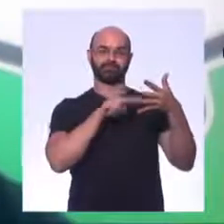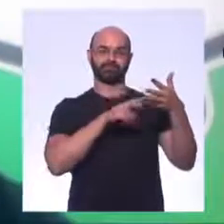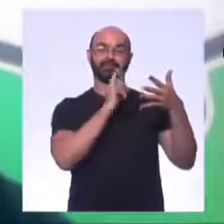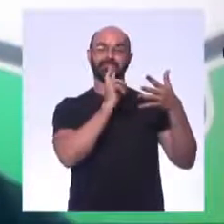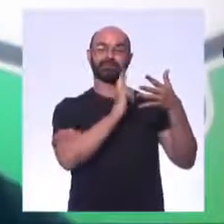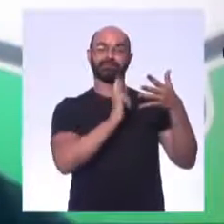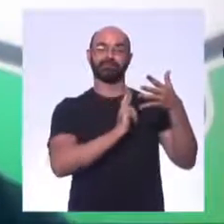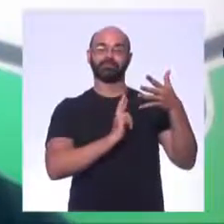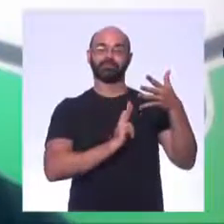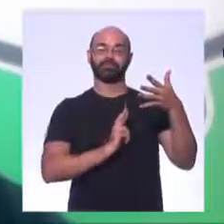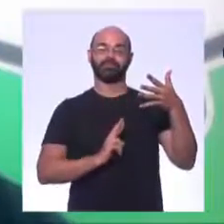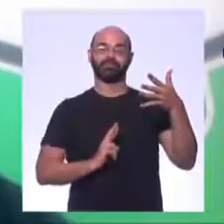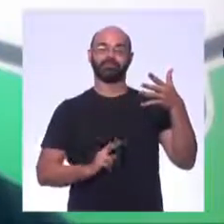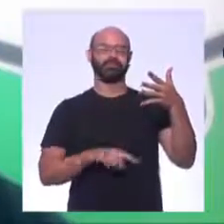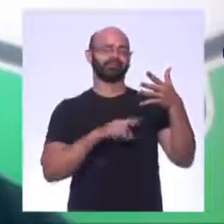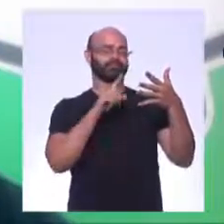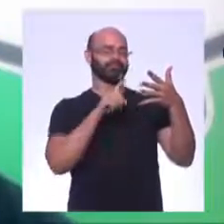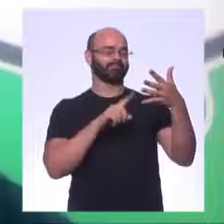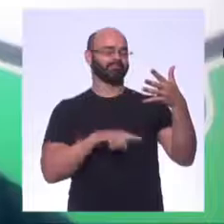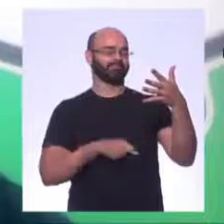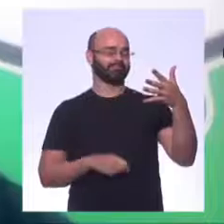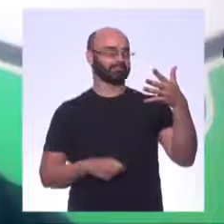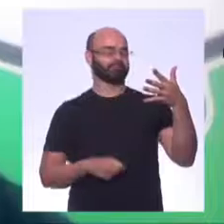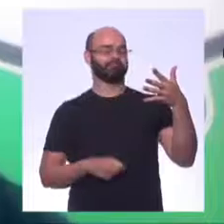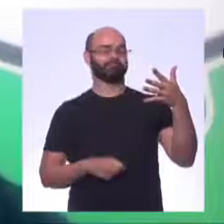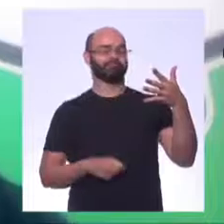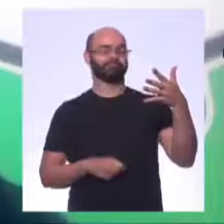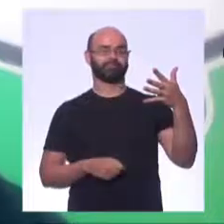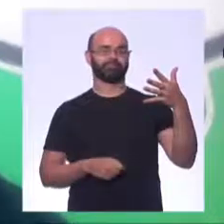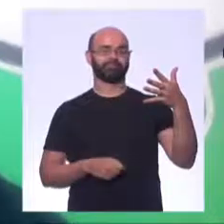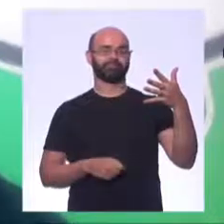A maioria está dizendo aqui que